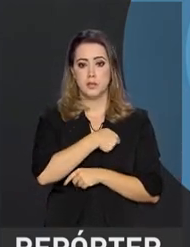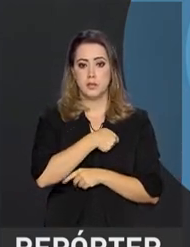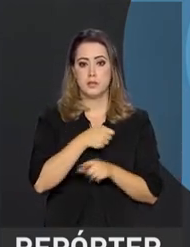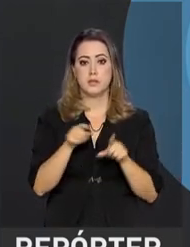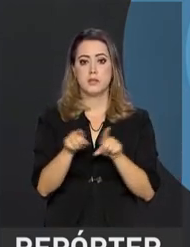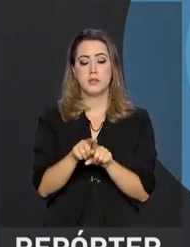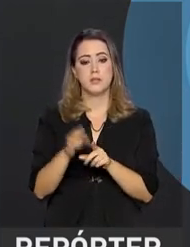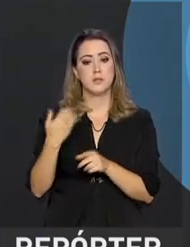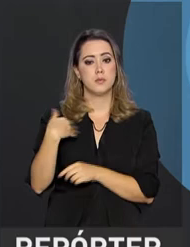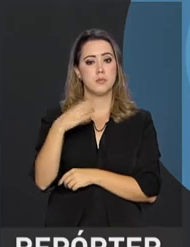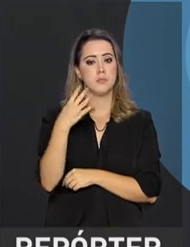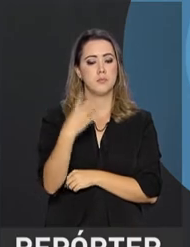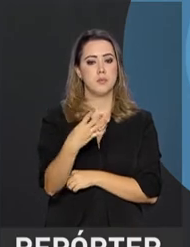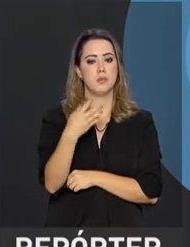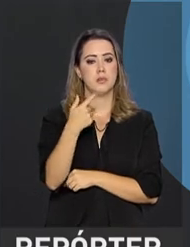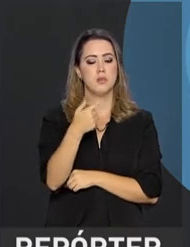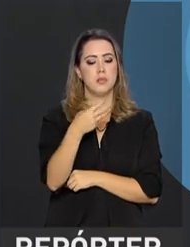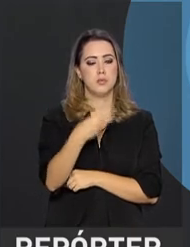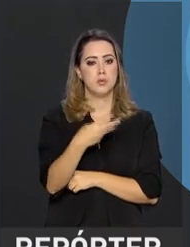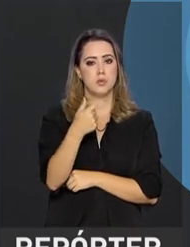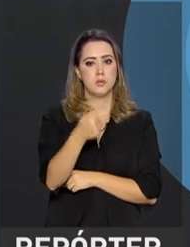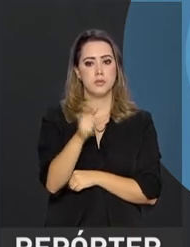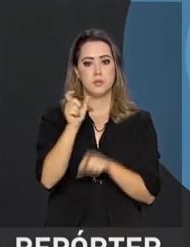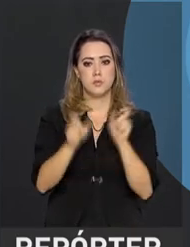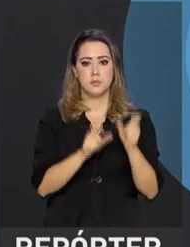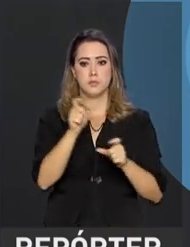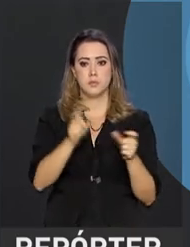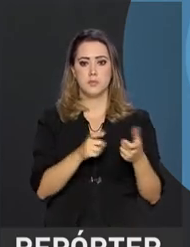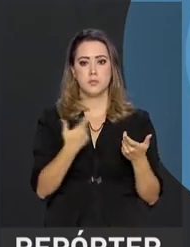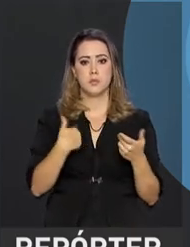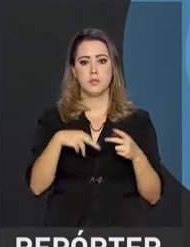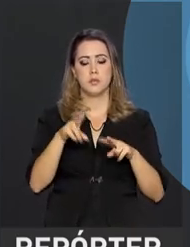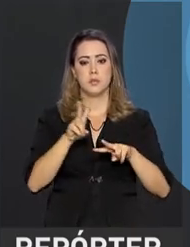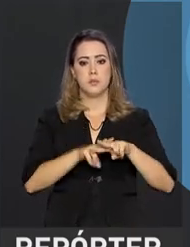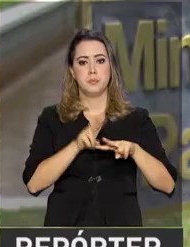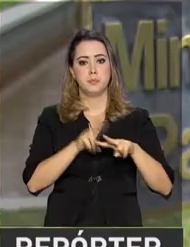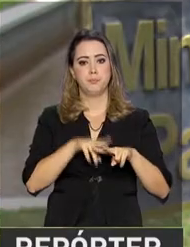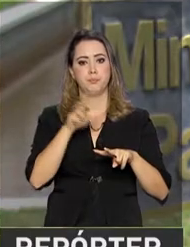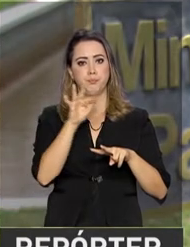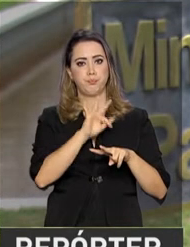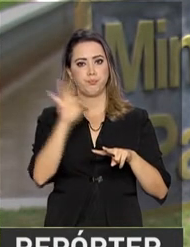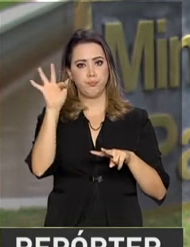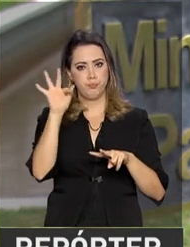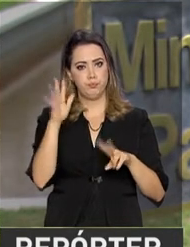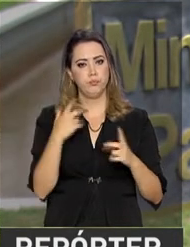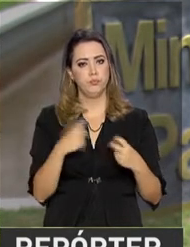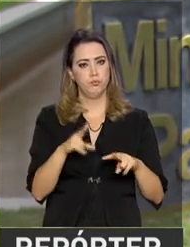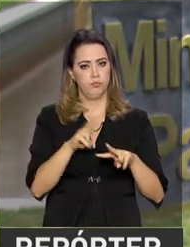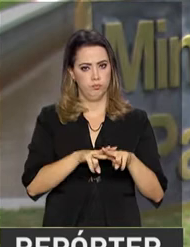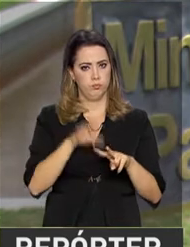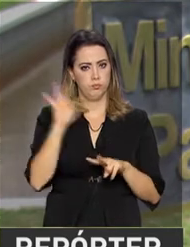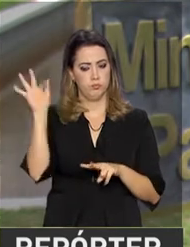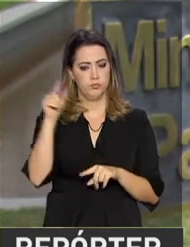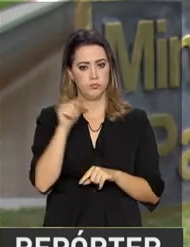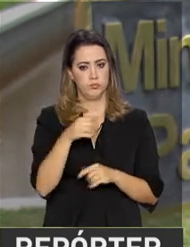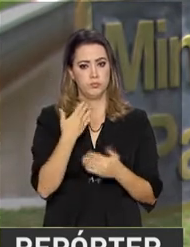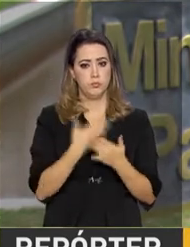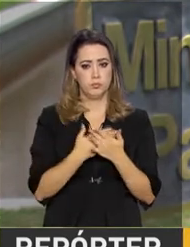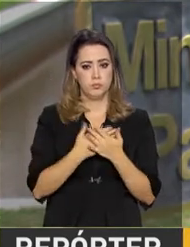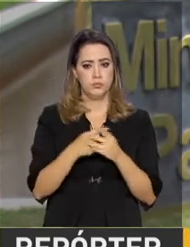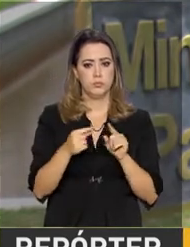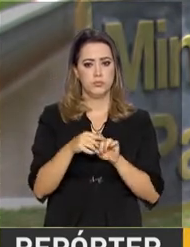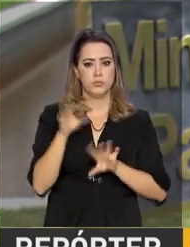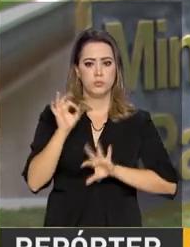e 437 presos no sistema penitenciário federal. Os dados desse estudo vão permitir que o